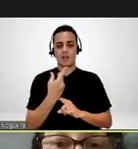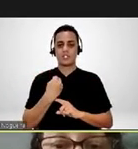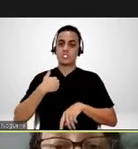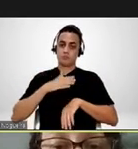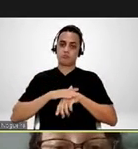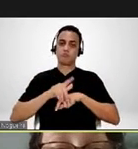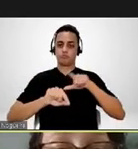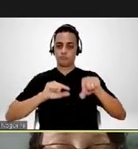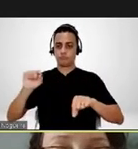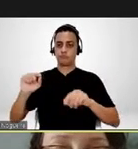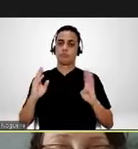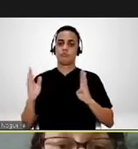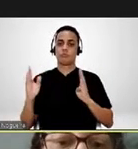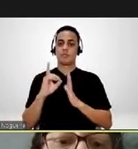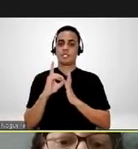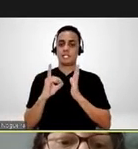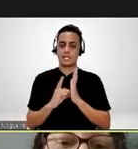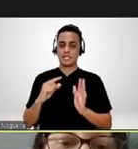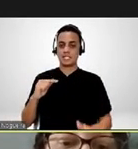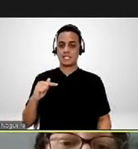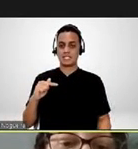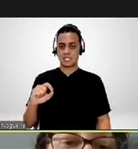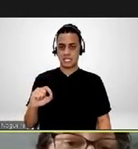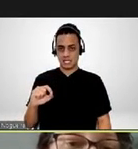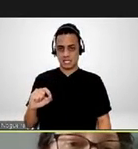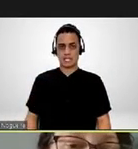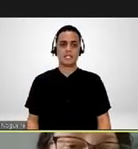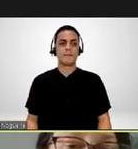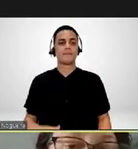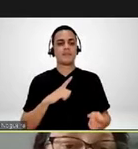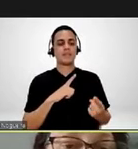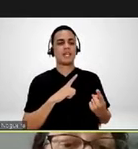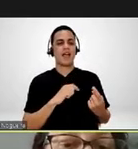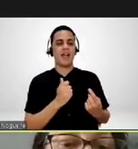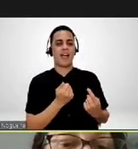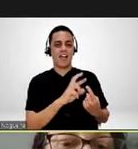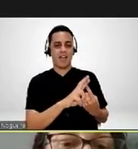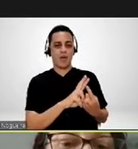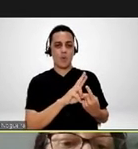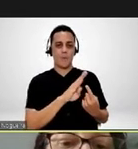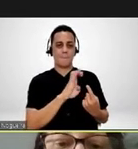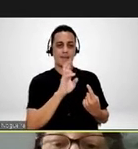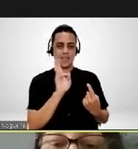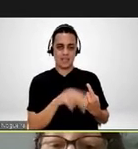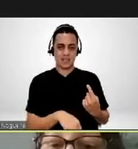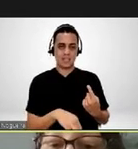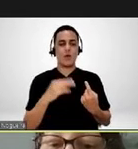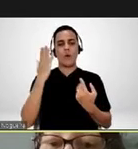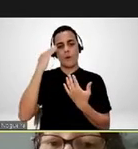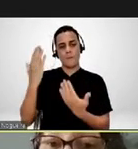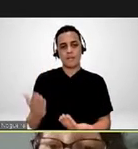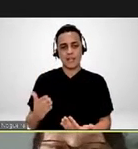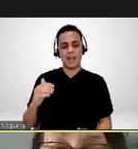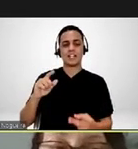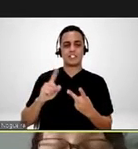mim da década de 70, Ar, Rubens Gershman, de 1974, e homenagem a Anita Garibaldi II, de